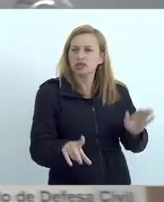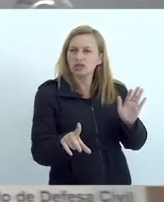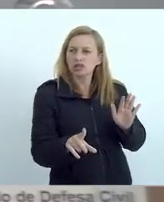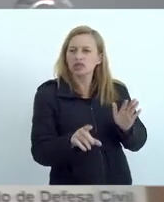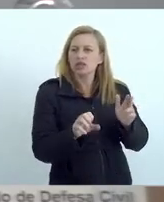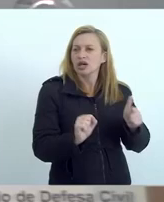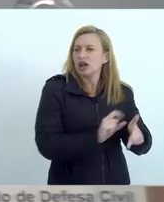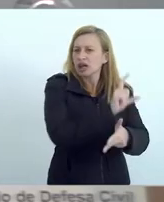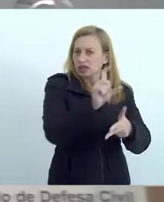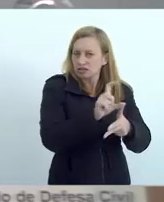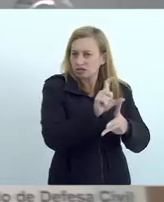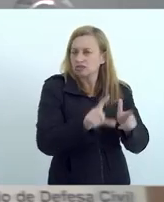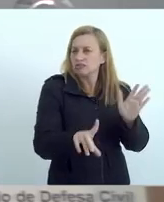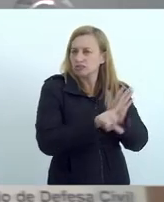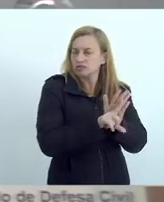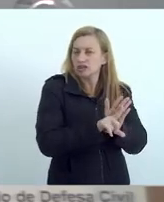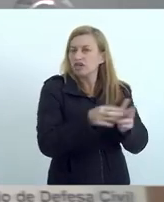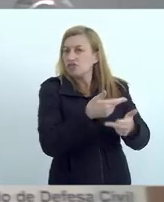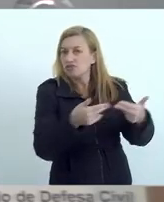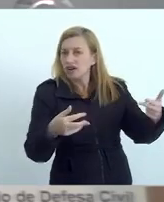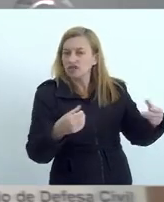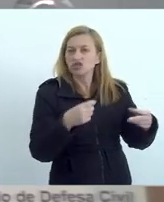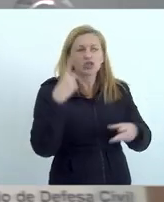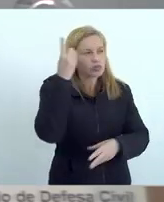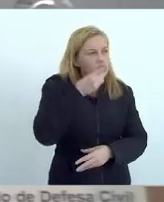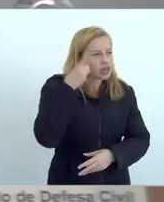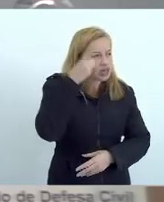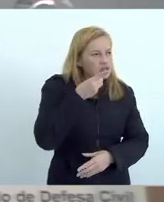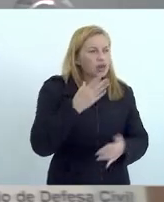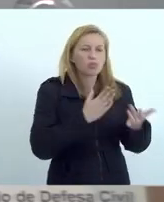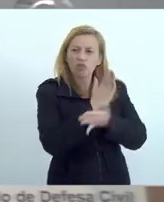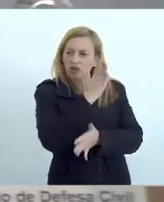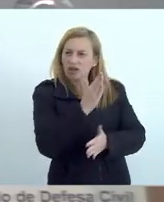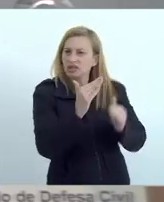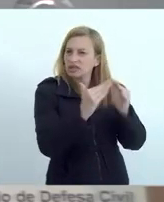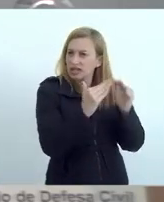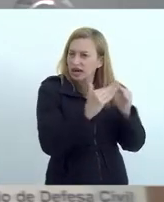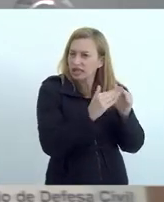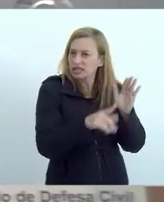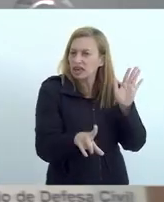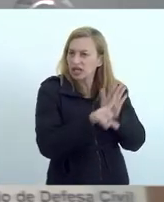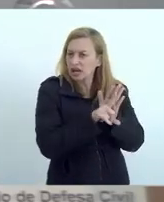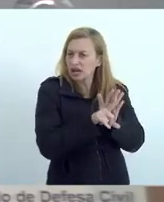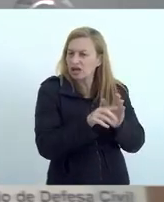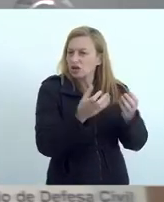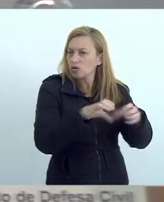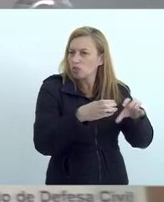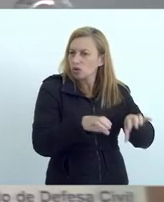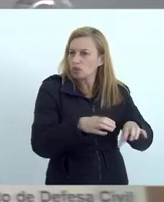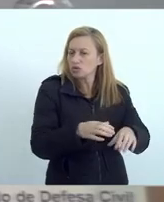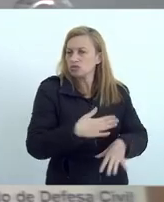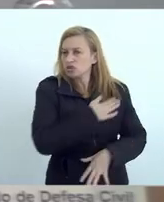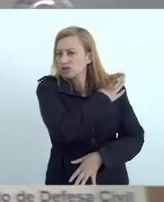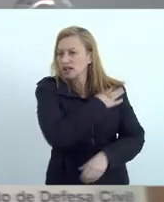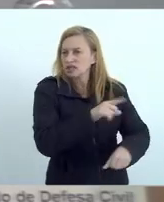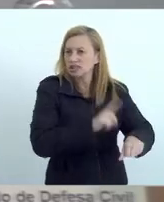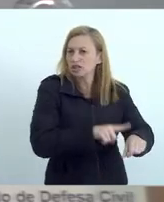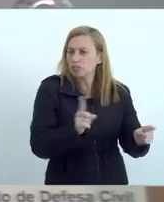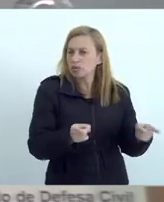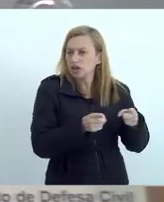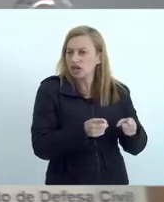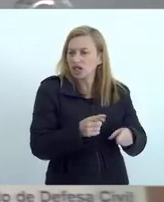lei de autoria do executivo mas que números Deputado a maioria dos deputados aprovaram nessa casa além do concurso dos militares temporários